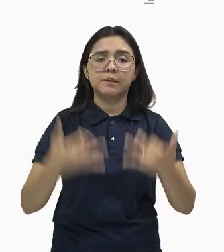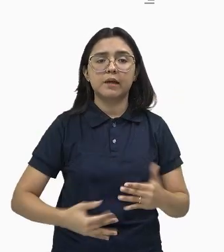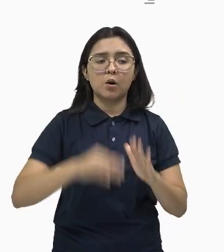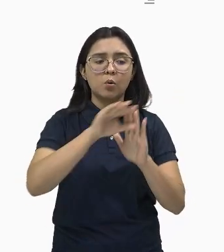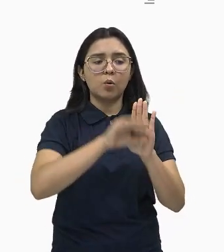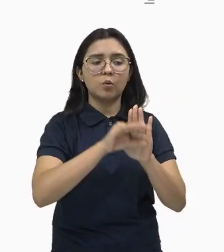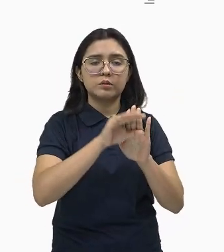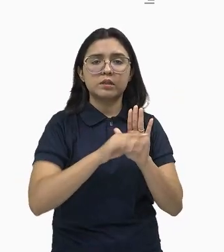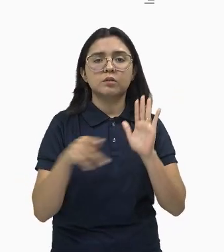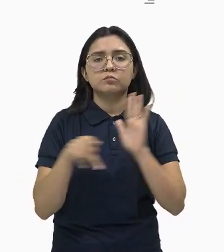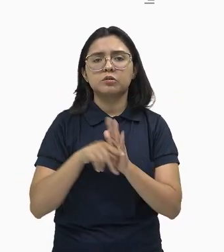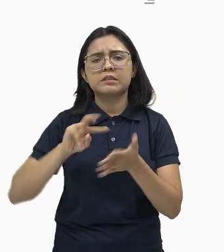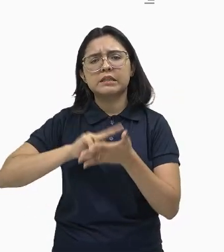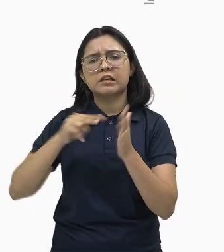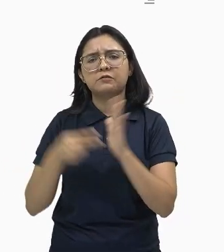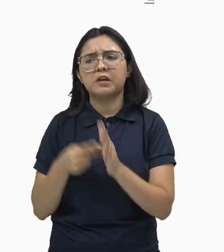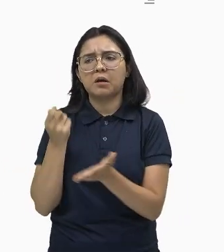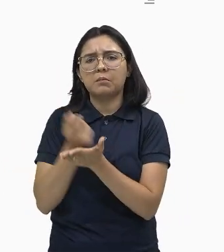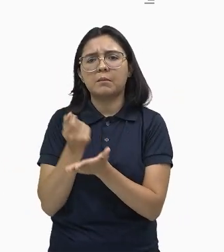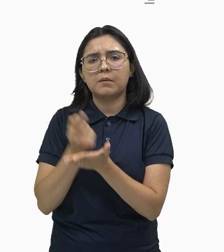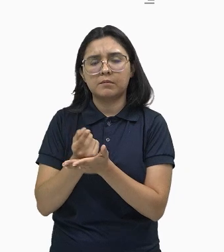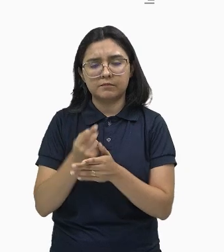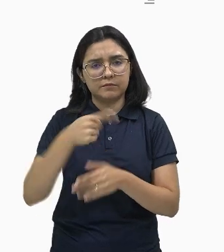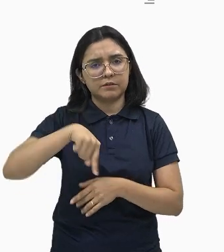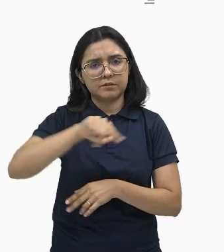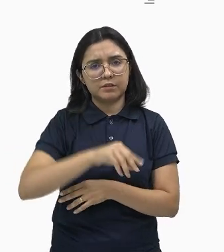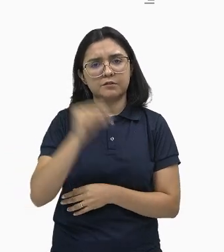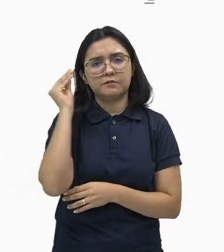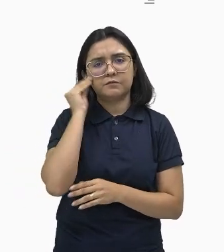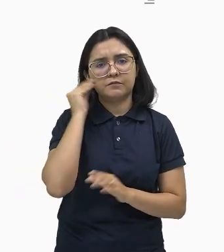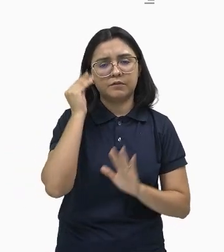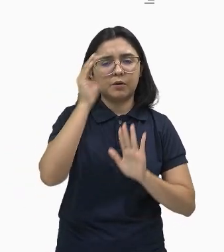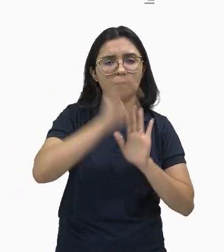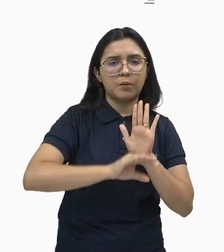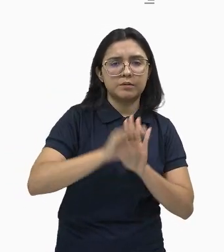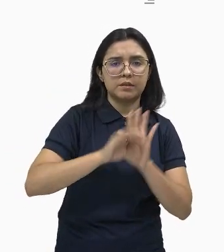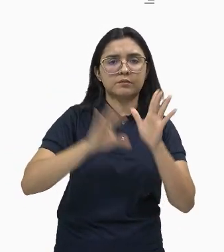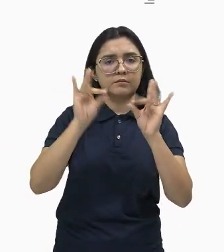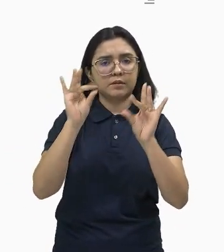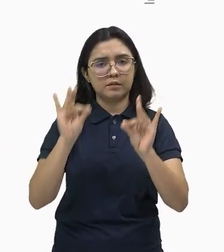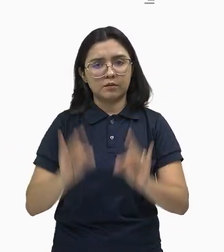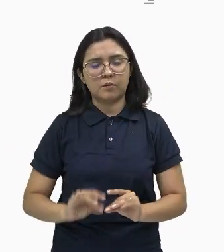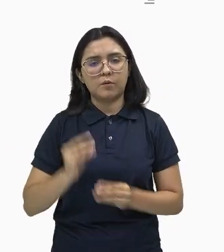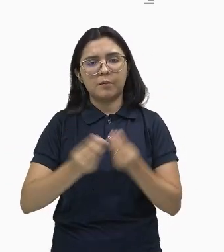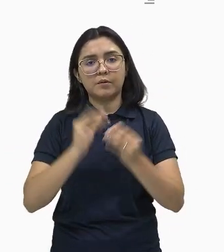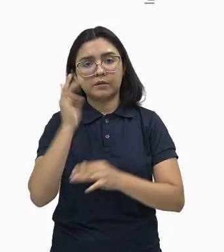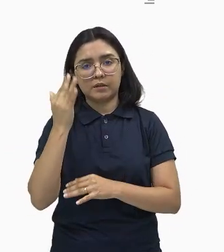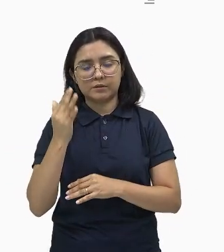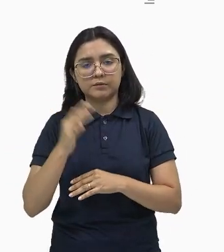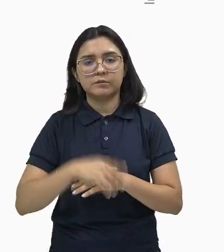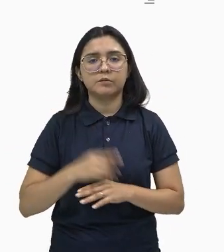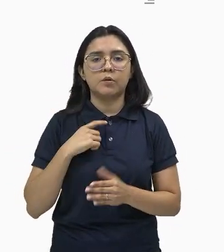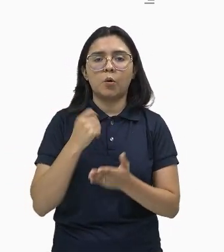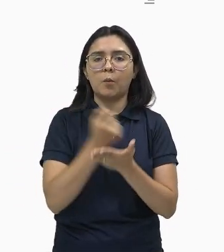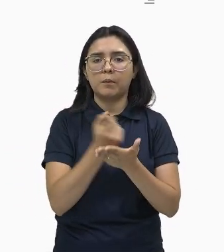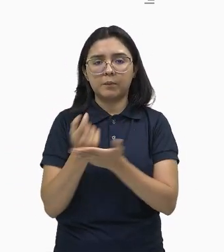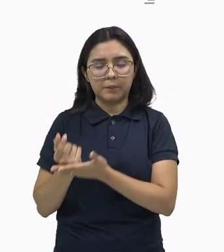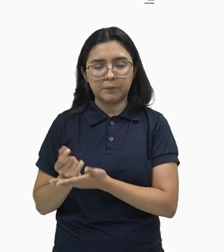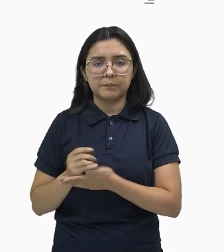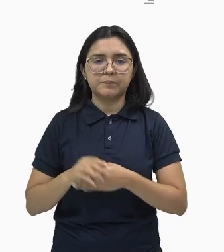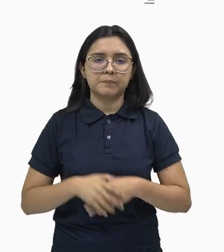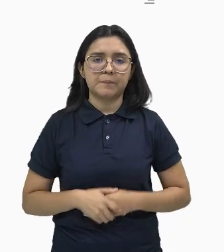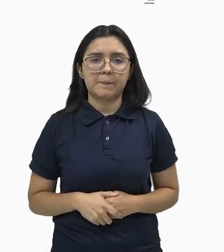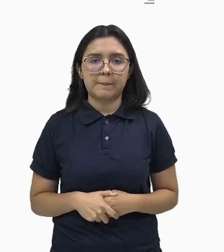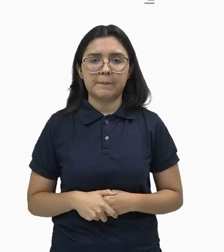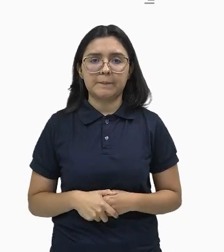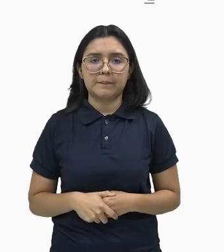do consumismo. Vocês viram toda a definição, ele explicou como é que acontece, né, o consumismo, explica o